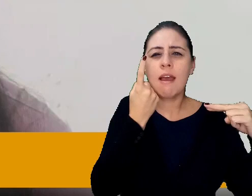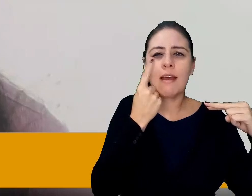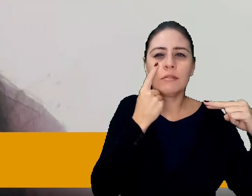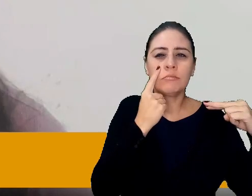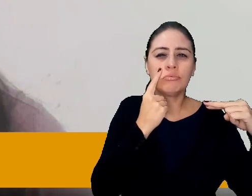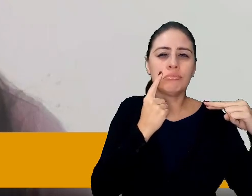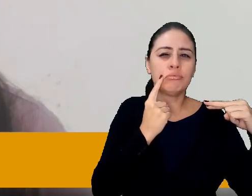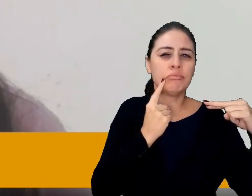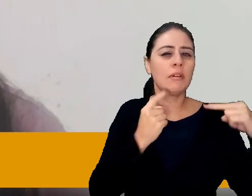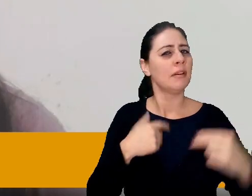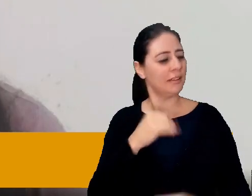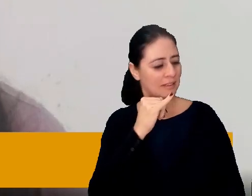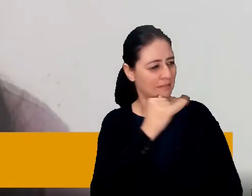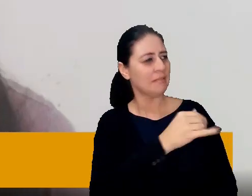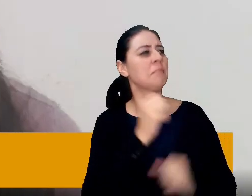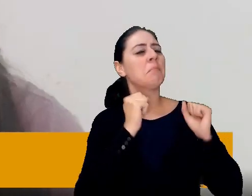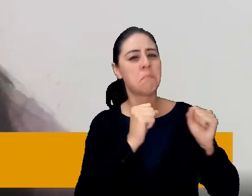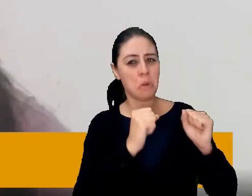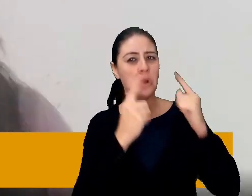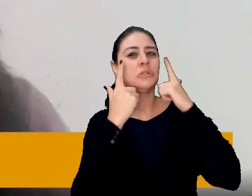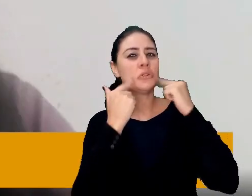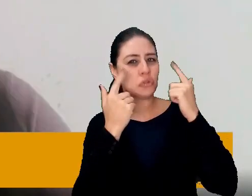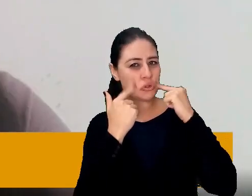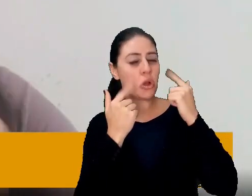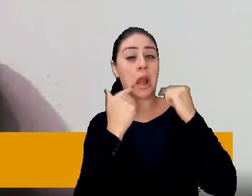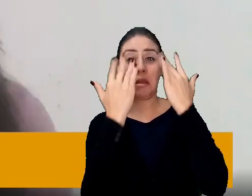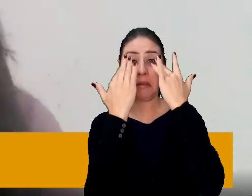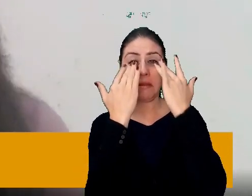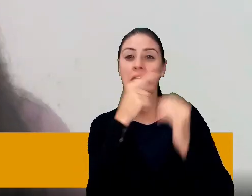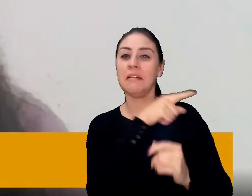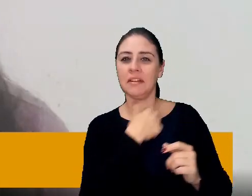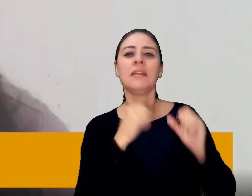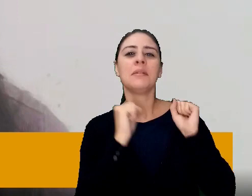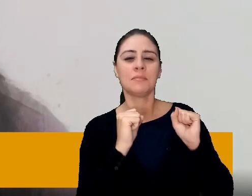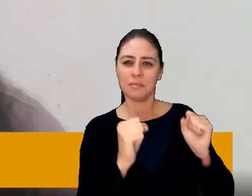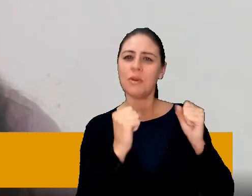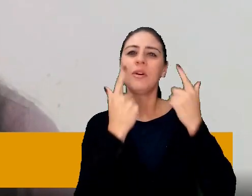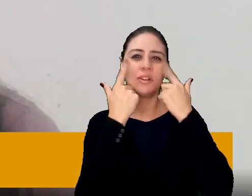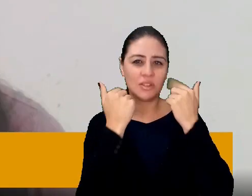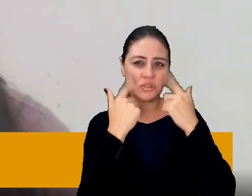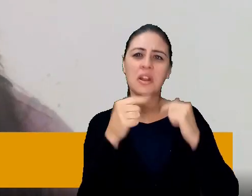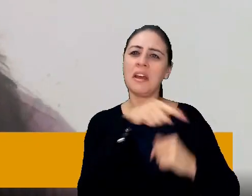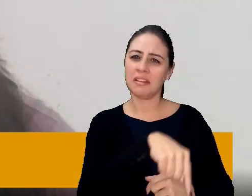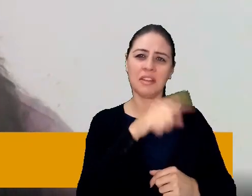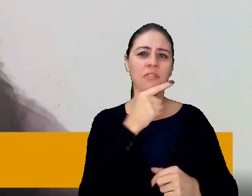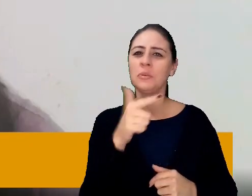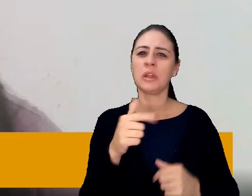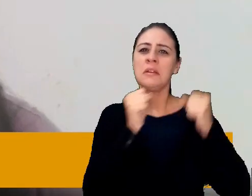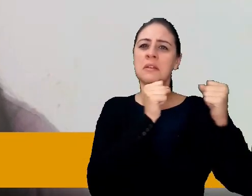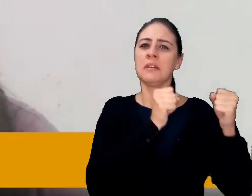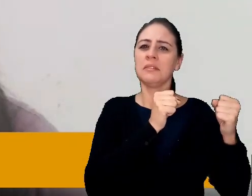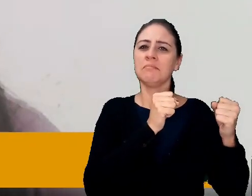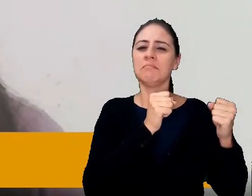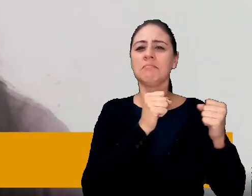dizer que você não é a Valdenei, não é aquela mulher empoderada. Eu falei para ela: pode chorar, porque aqui você tá no meio do teu povo e ninguém